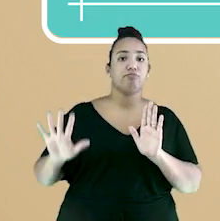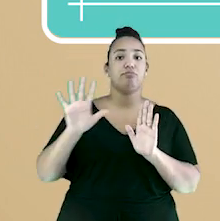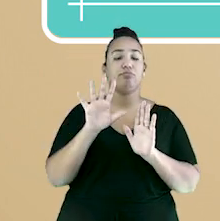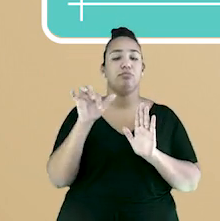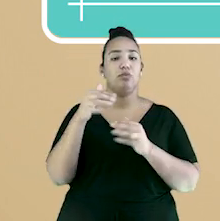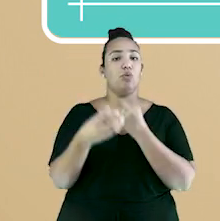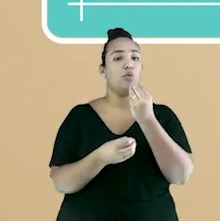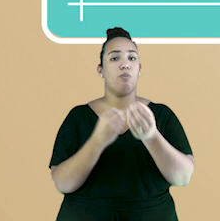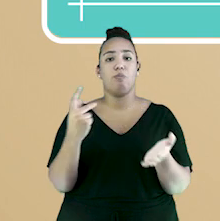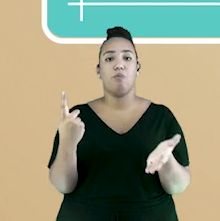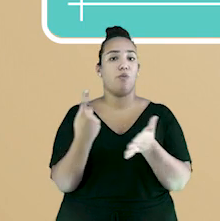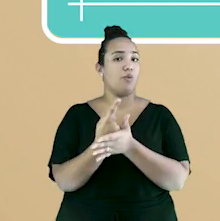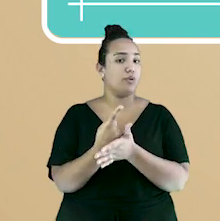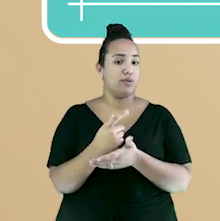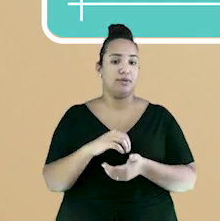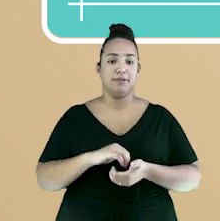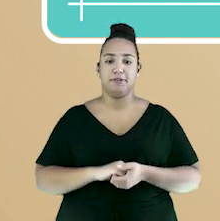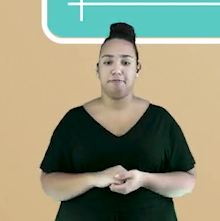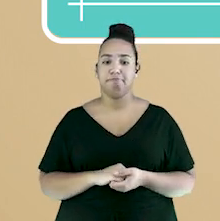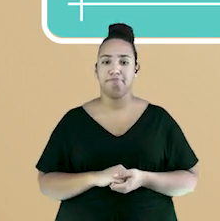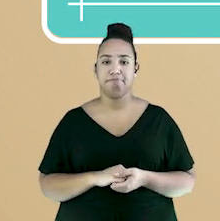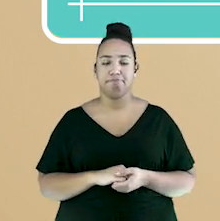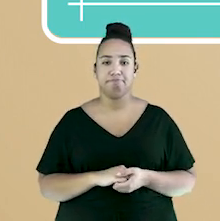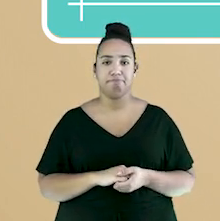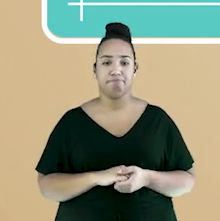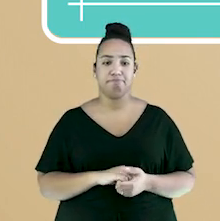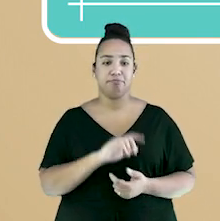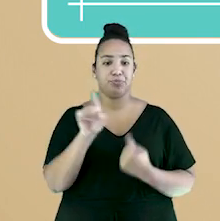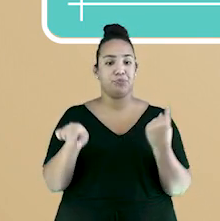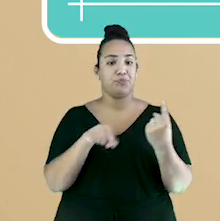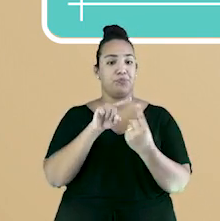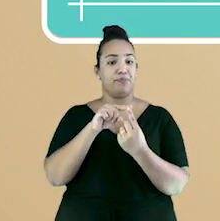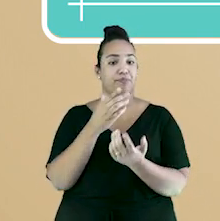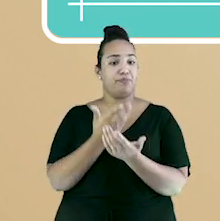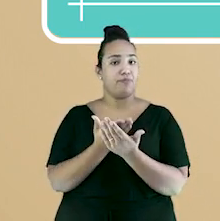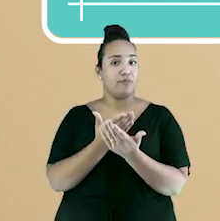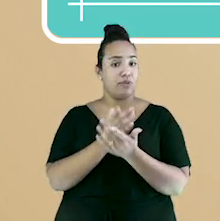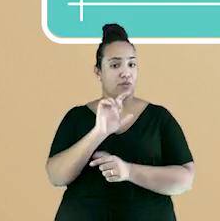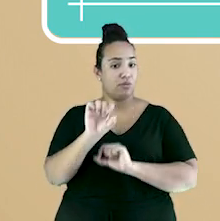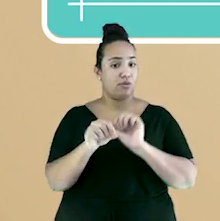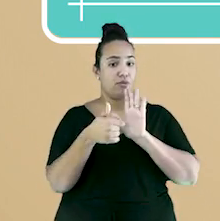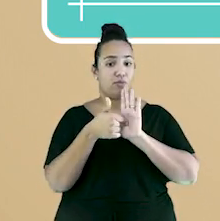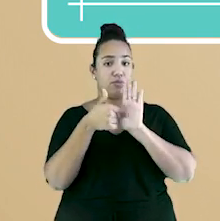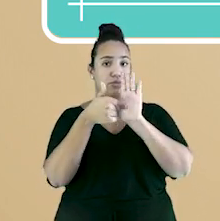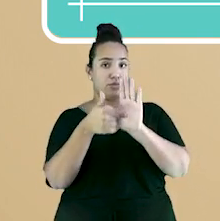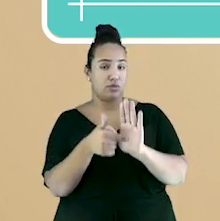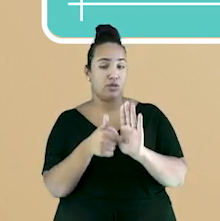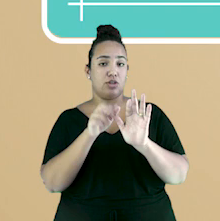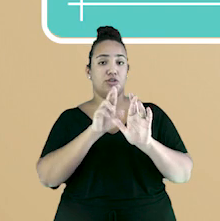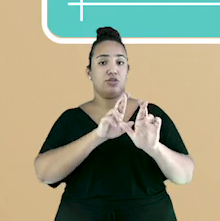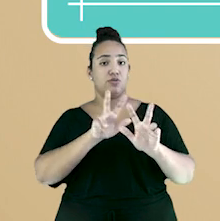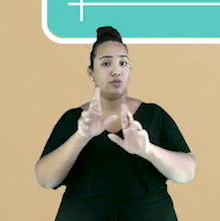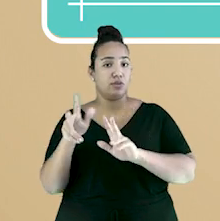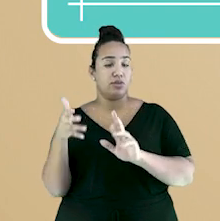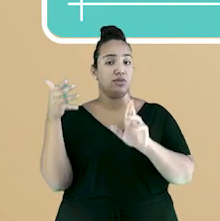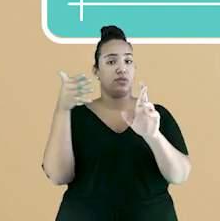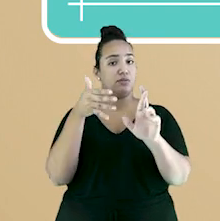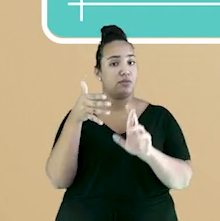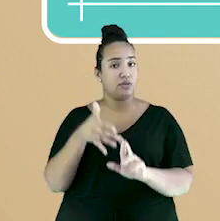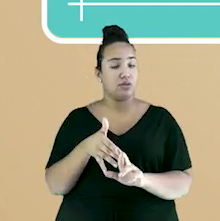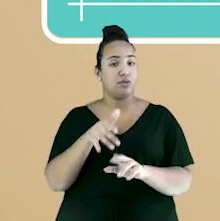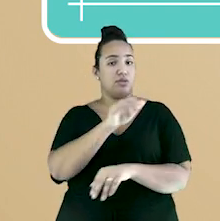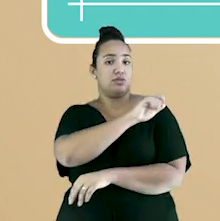e a retextualização ocorrem nesses textos. Os objetivos dessa aula são apresentar diferentes modos de referenciação